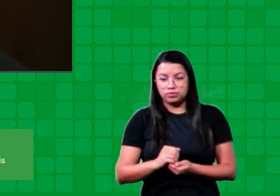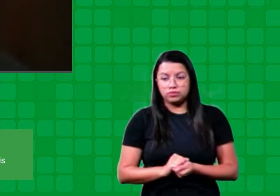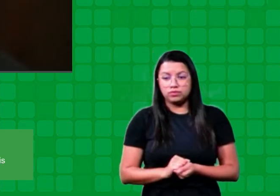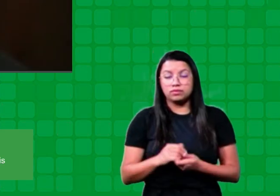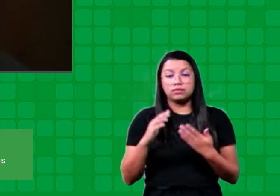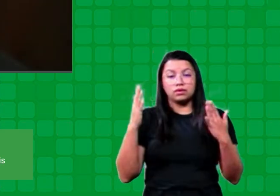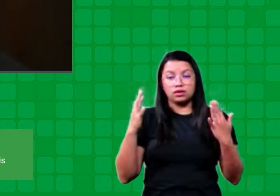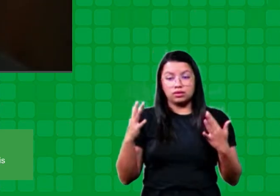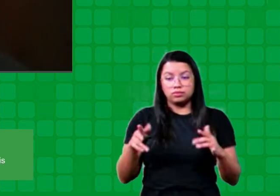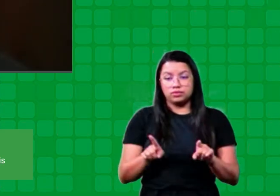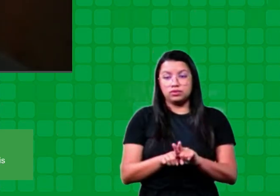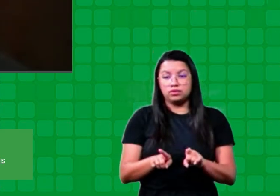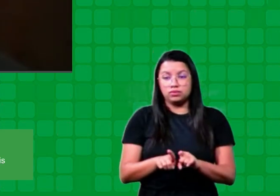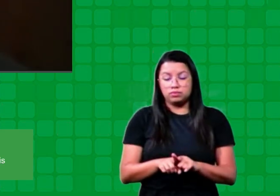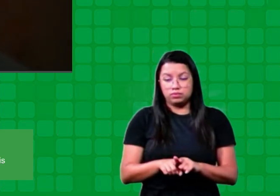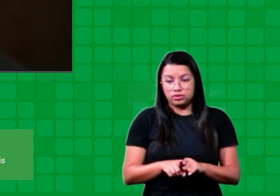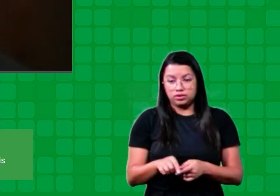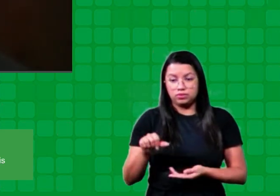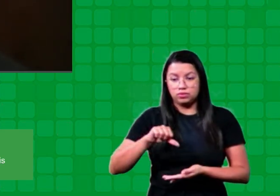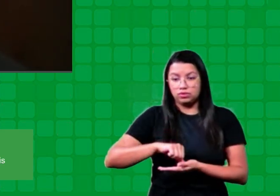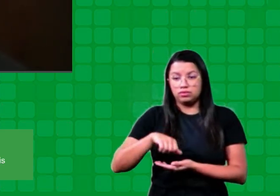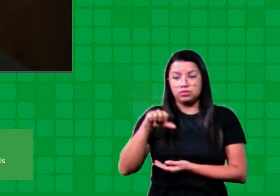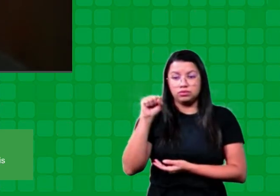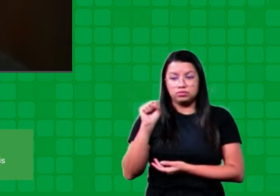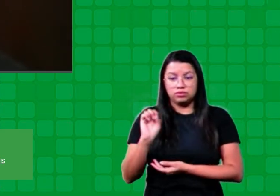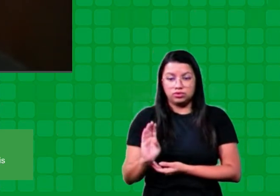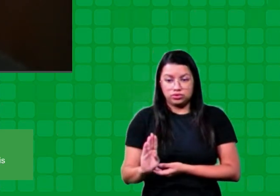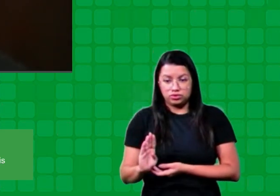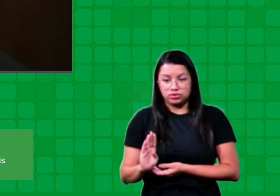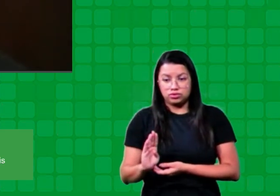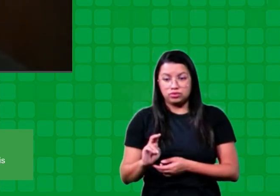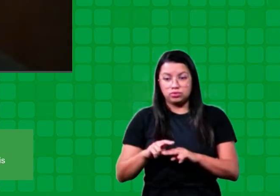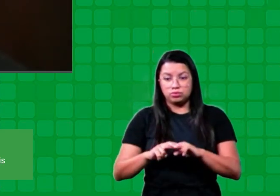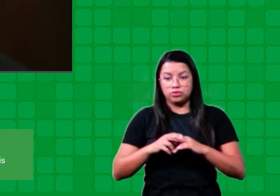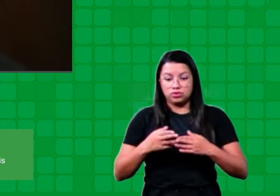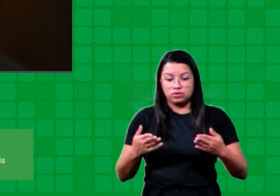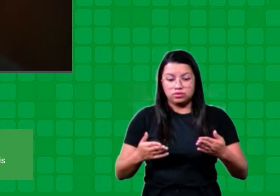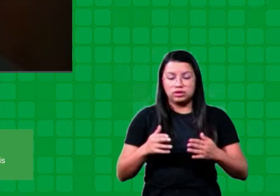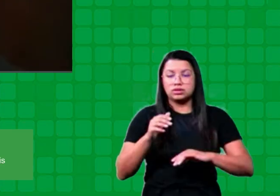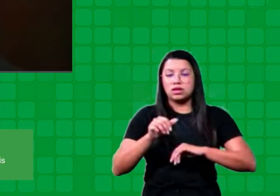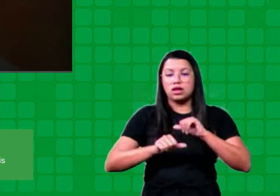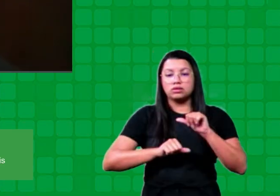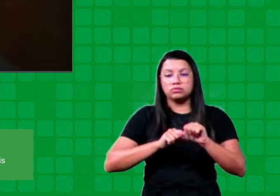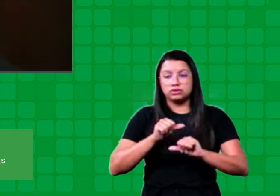Parabenizar também o campus São Sebastião aí, né, por essa alteração, né,